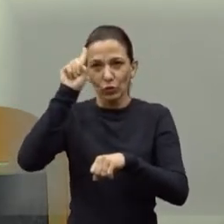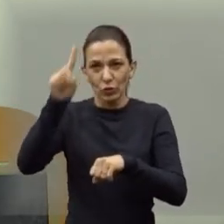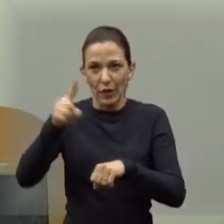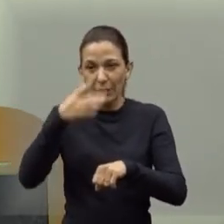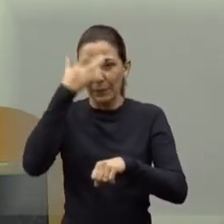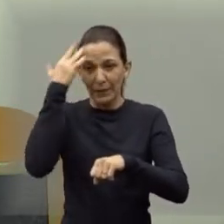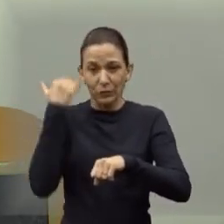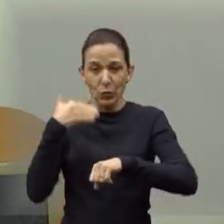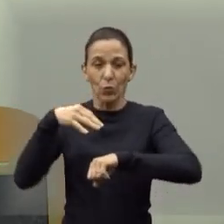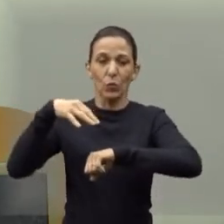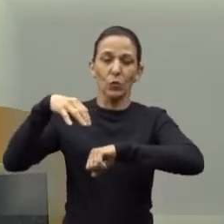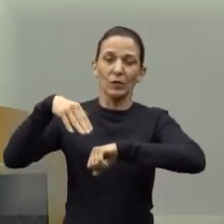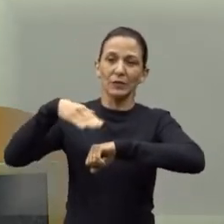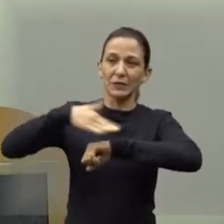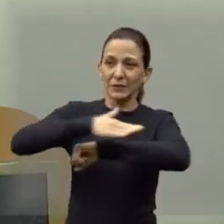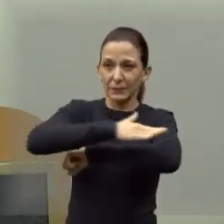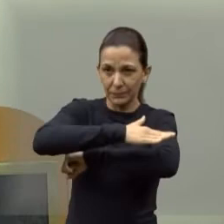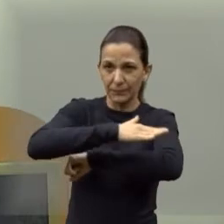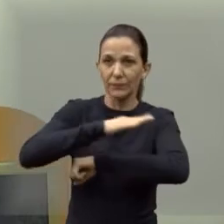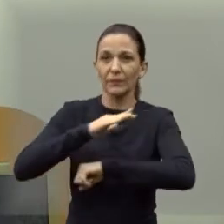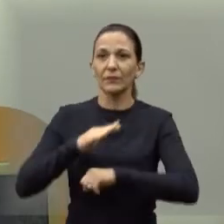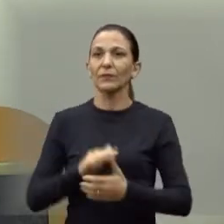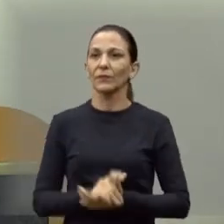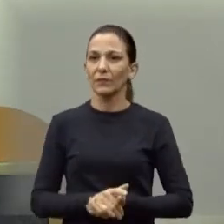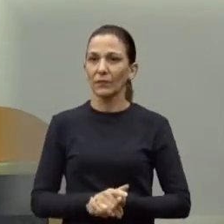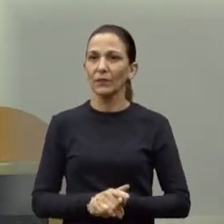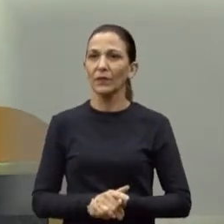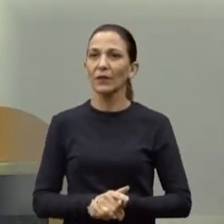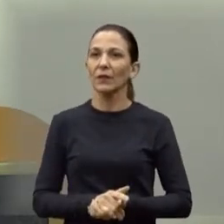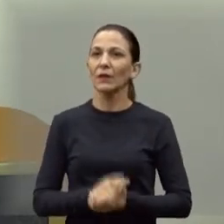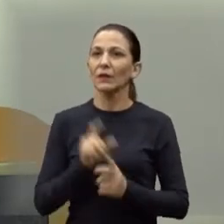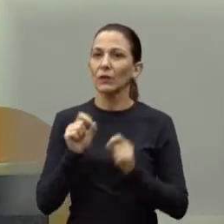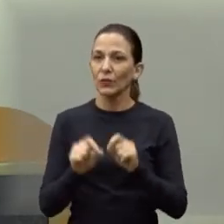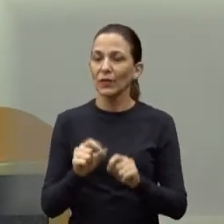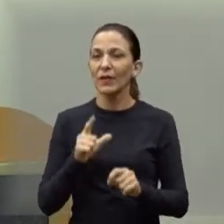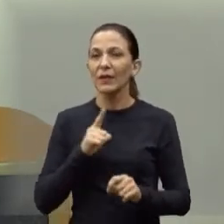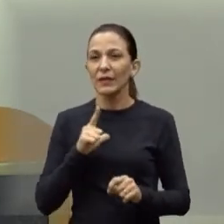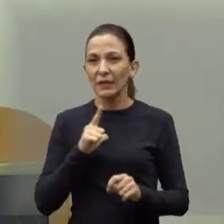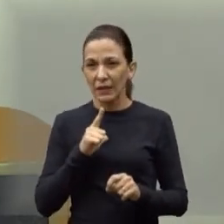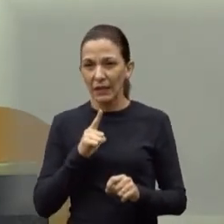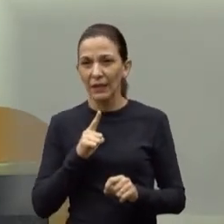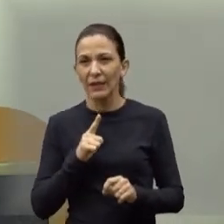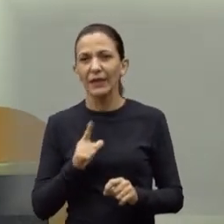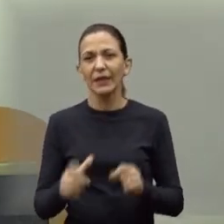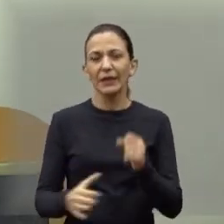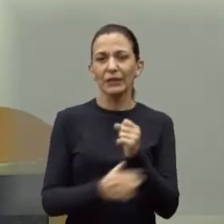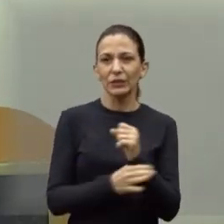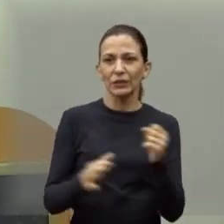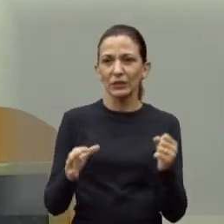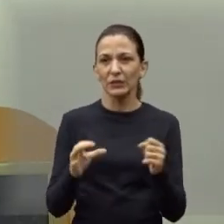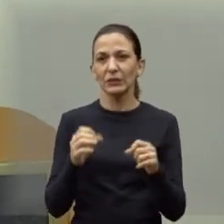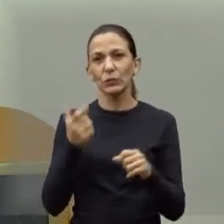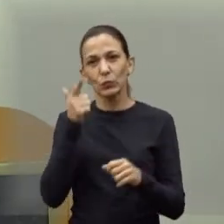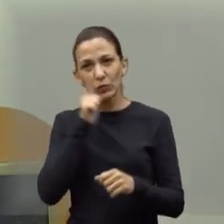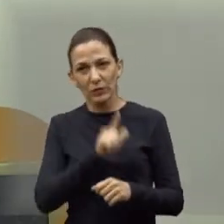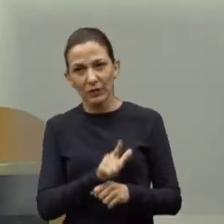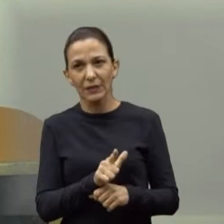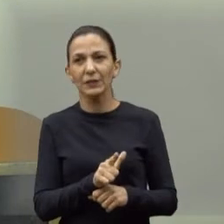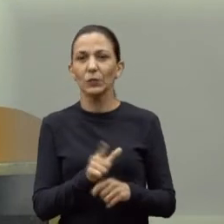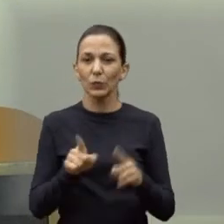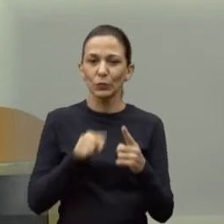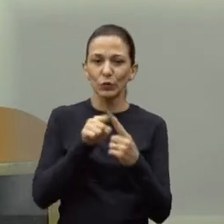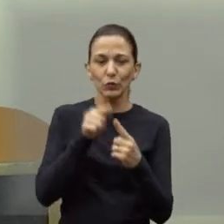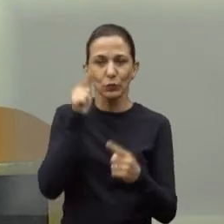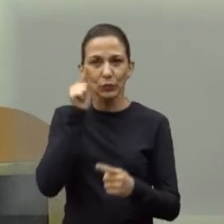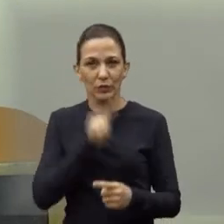Via Expressa. Após o vultuoso investimento, haverá garantia de segurança? A finalidade será atendida? Será que o